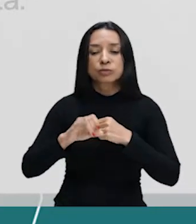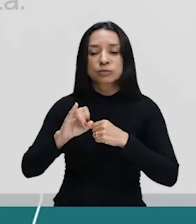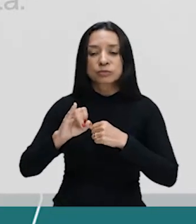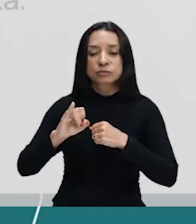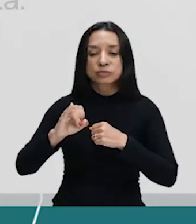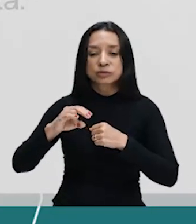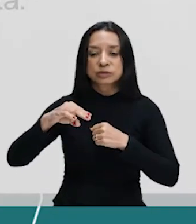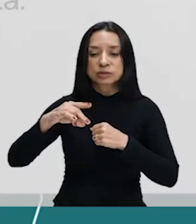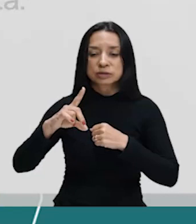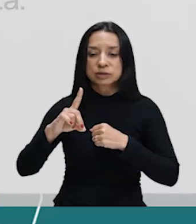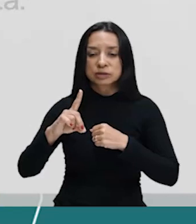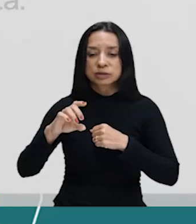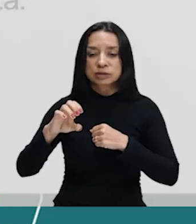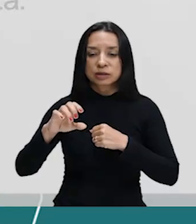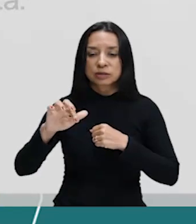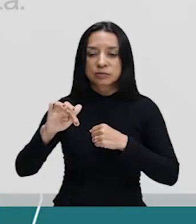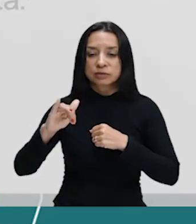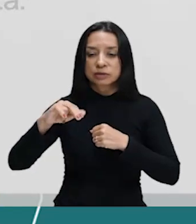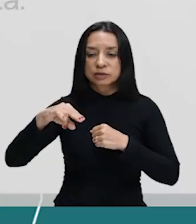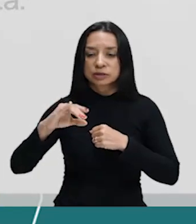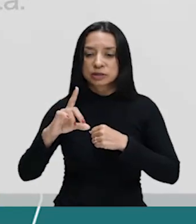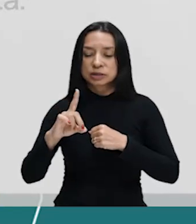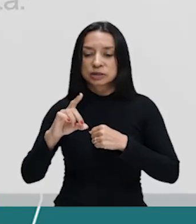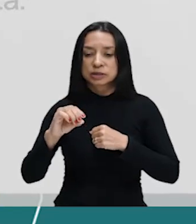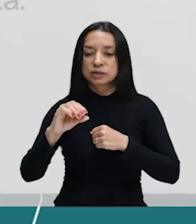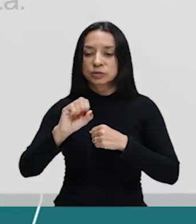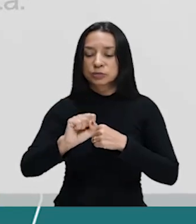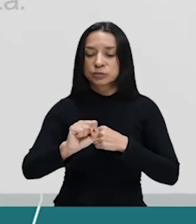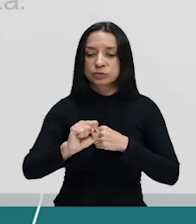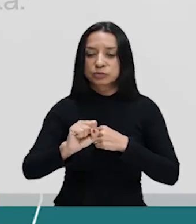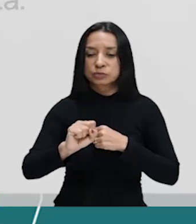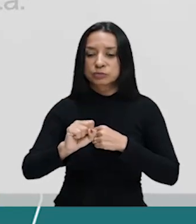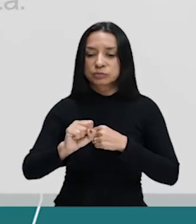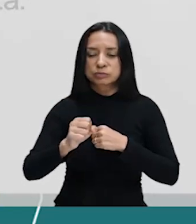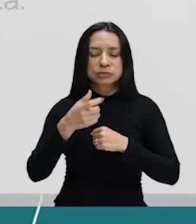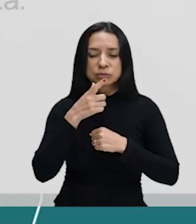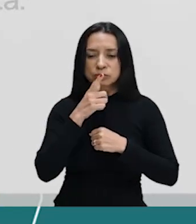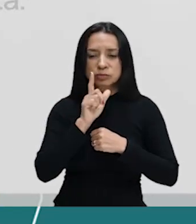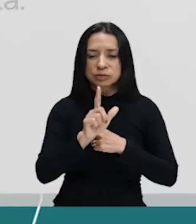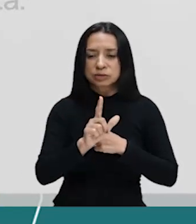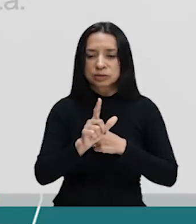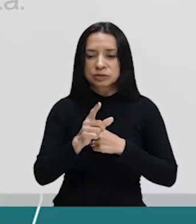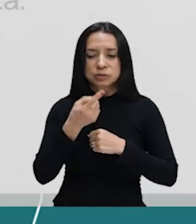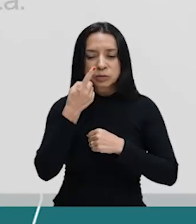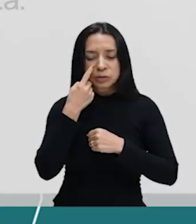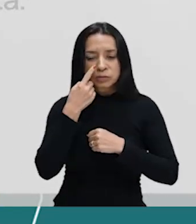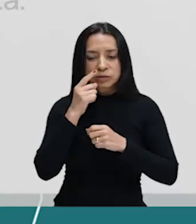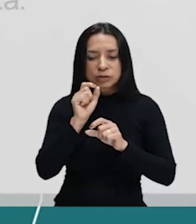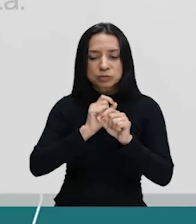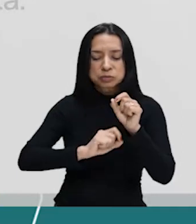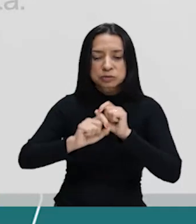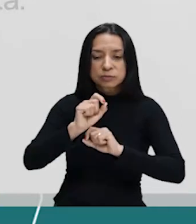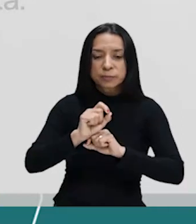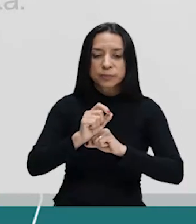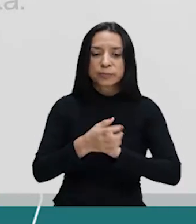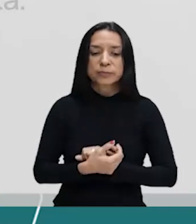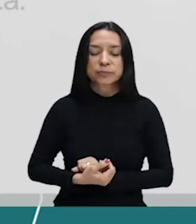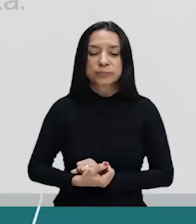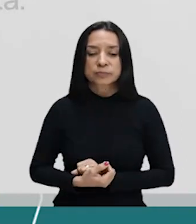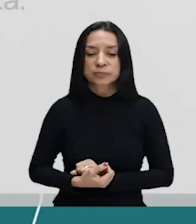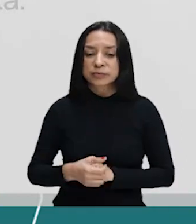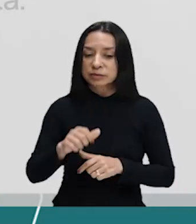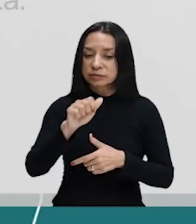Pronomes indefinidos. Aqueles que eu não defino, que eu não digo exatamente o que é. Então, muitas